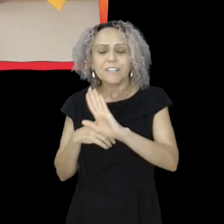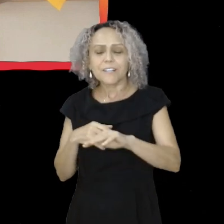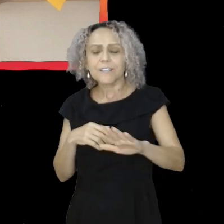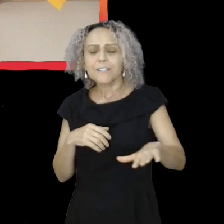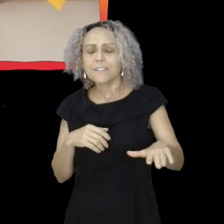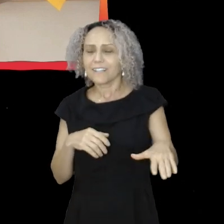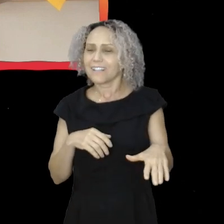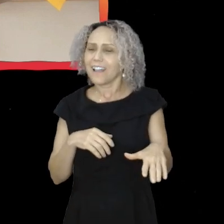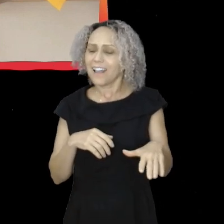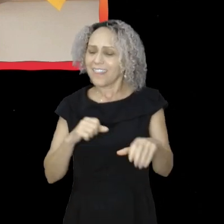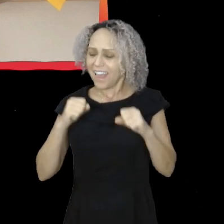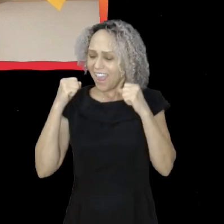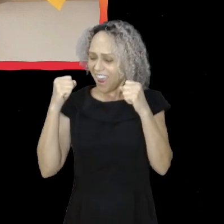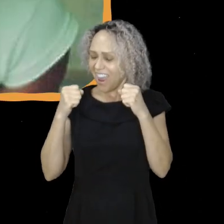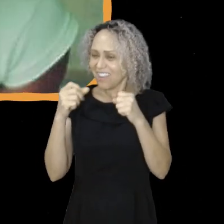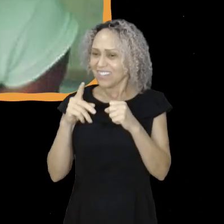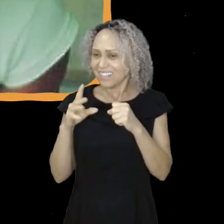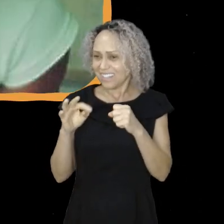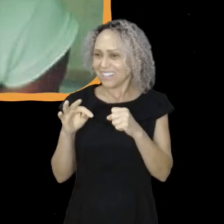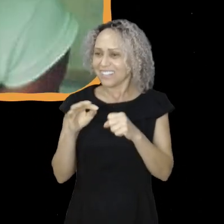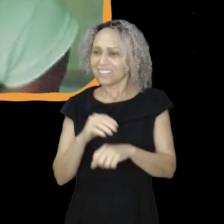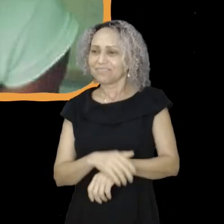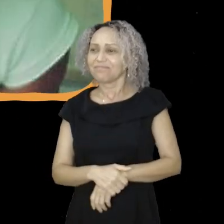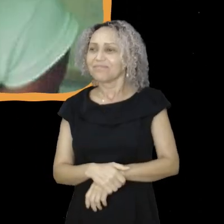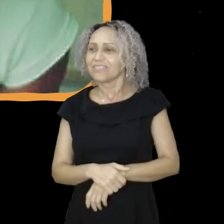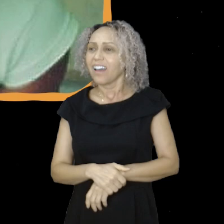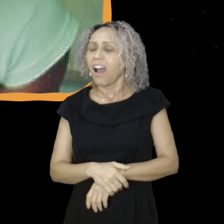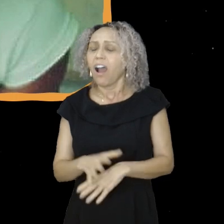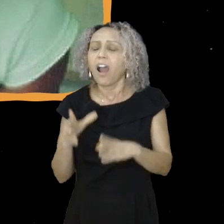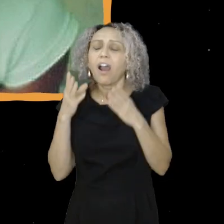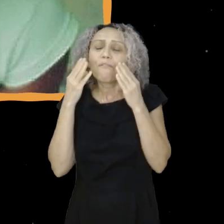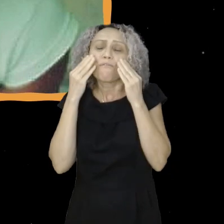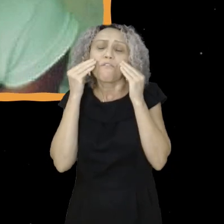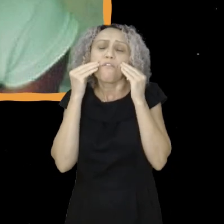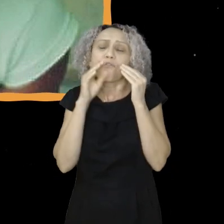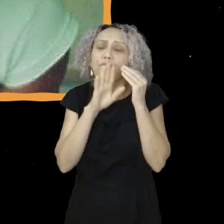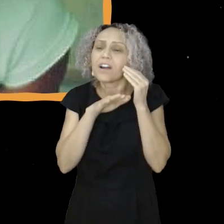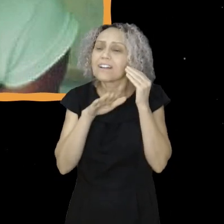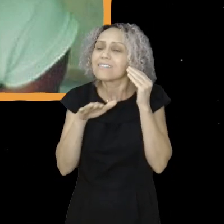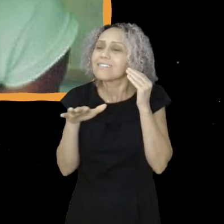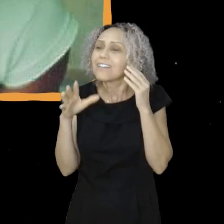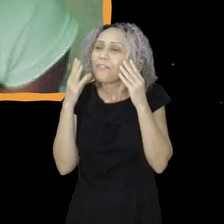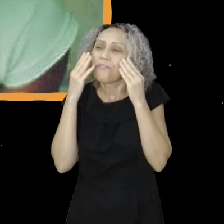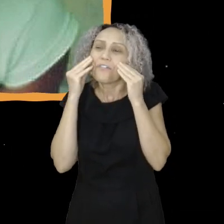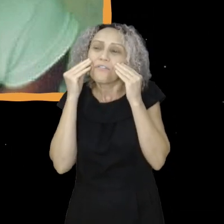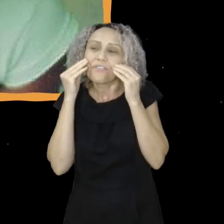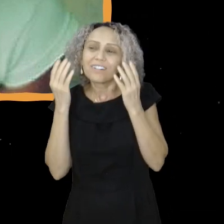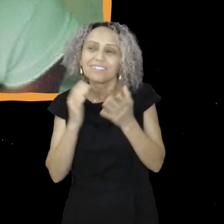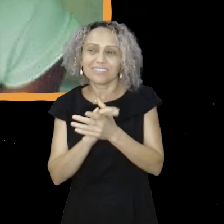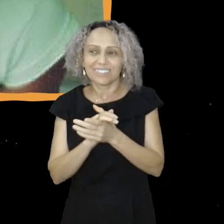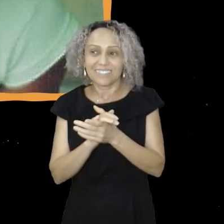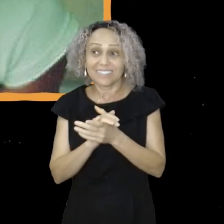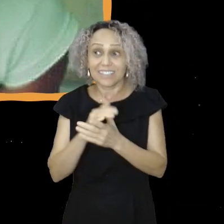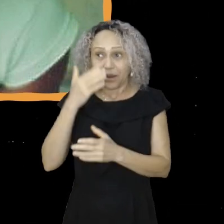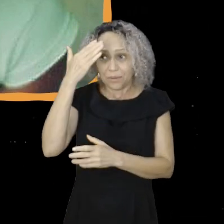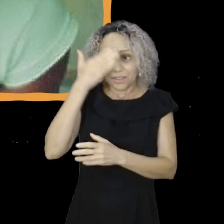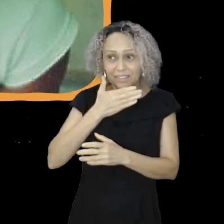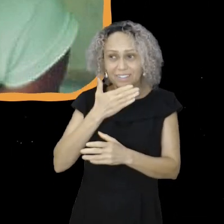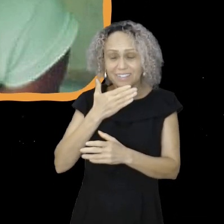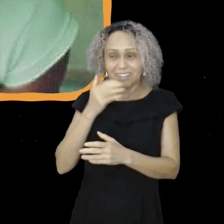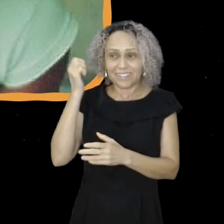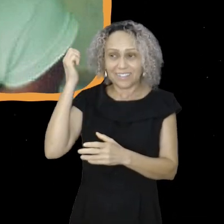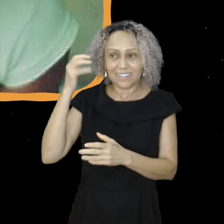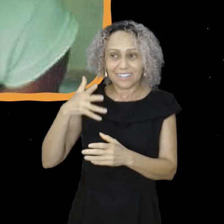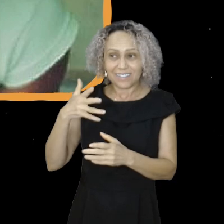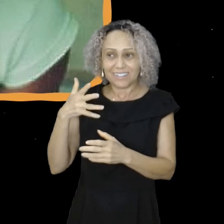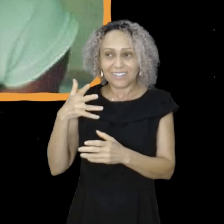Põe aí a primeira foto na tela, por favor. Ai, fofíssima! Pra quem não tá vendo, descreve a foto um